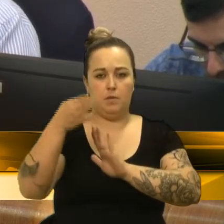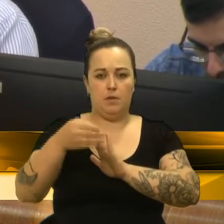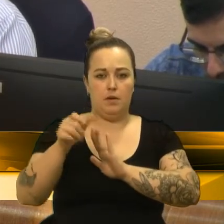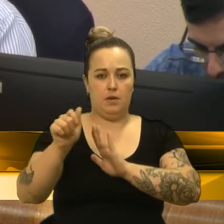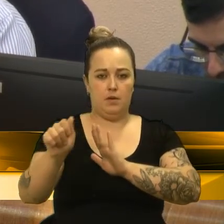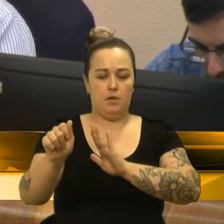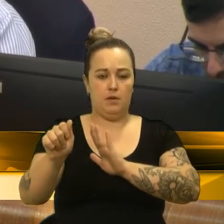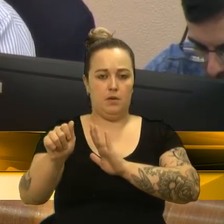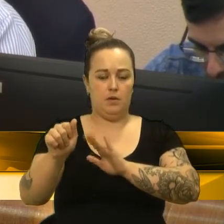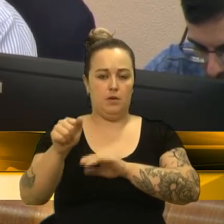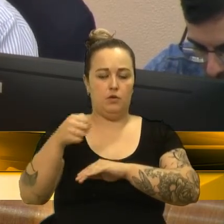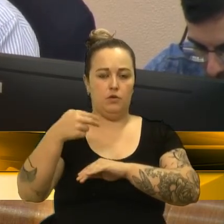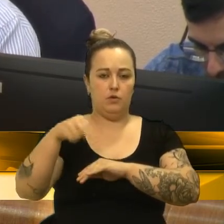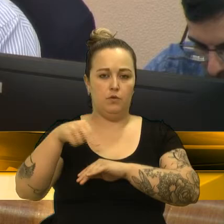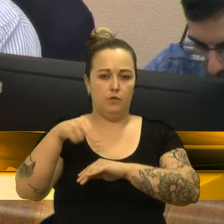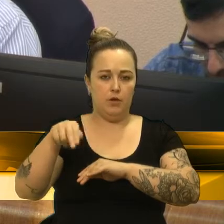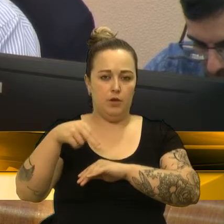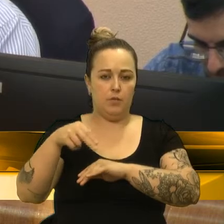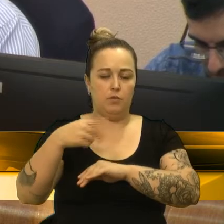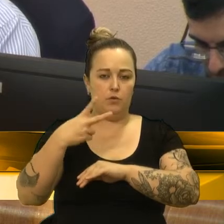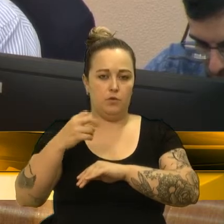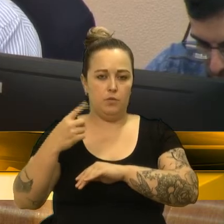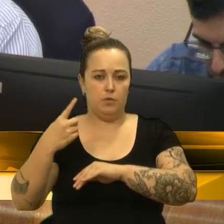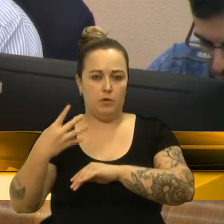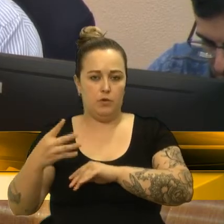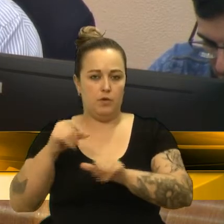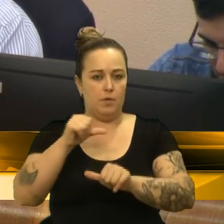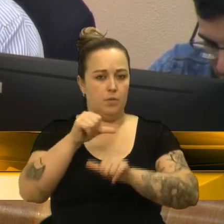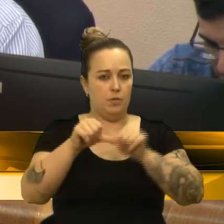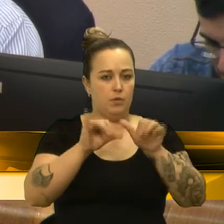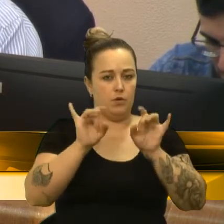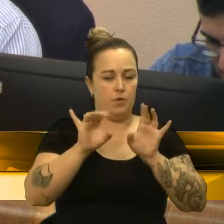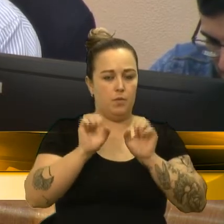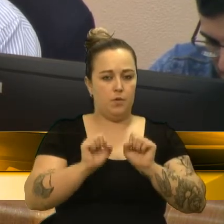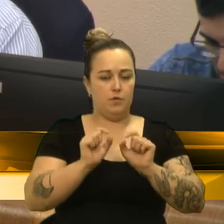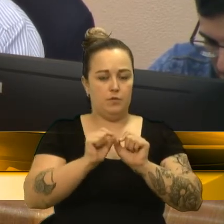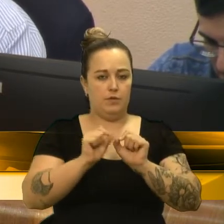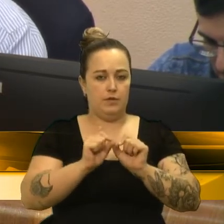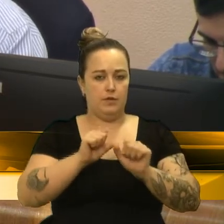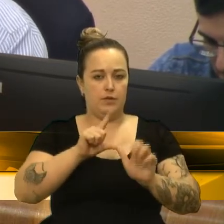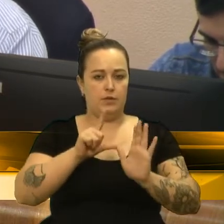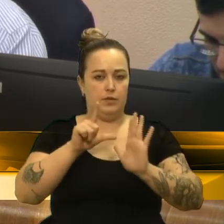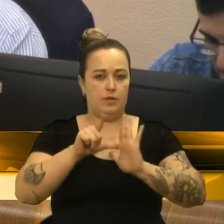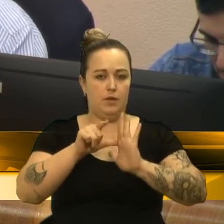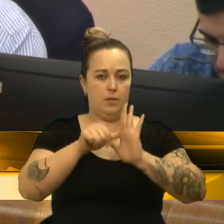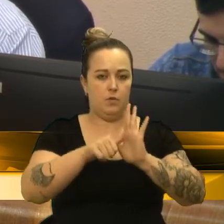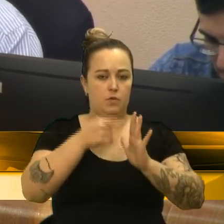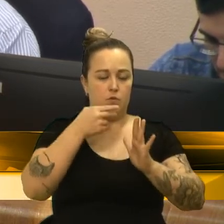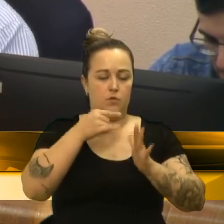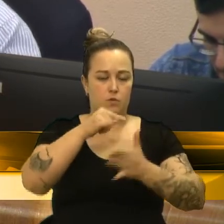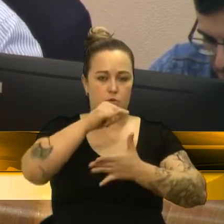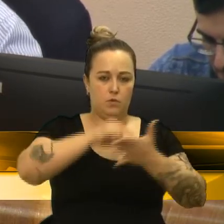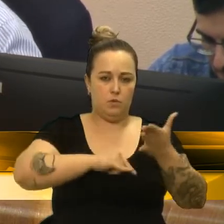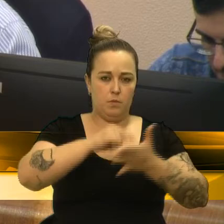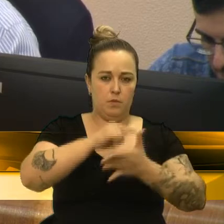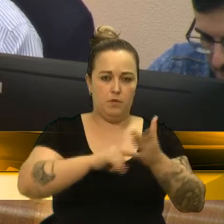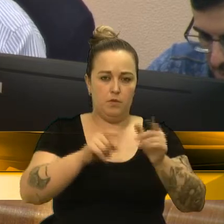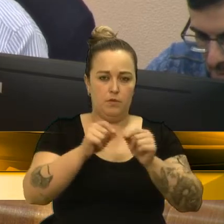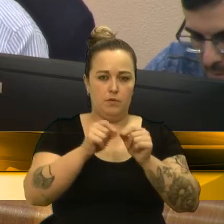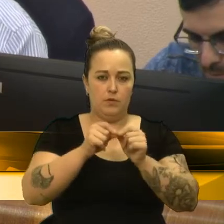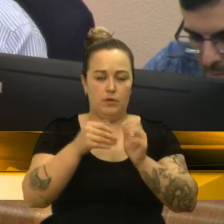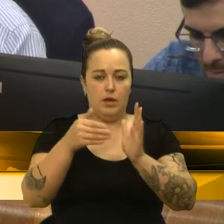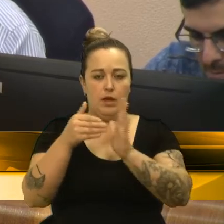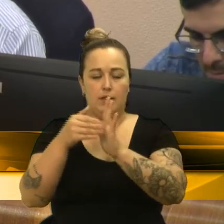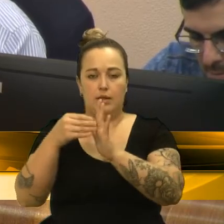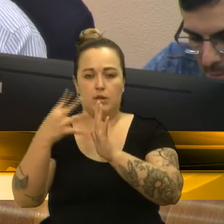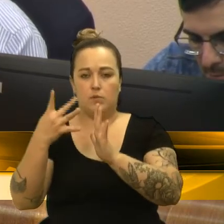244-A, de novembro de 2014, as alterações posteriores somente serão disponibilizadas no expediente os documentos protocolados até às 16 horas do dia anterior, como